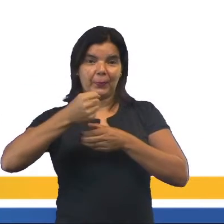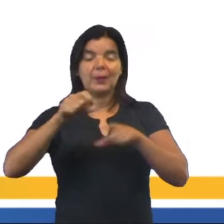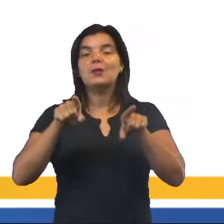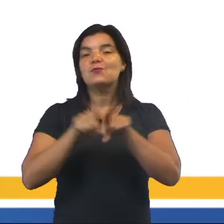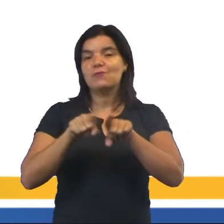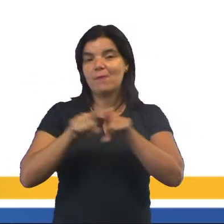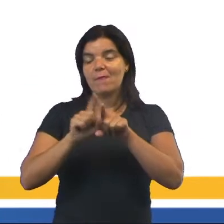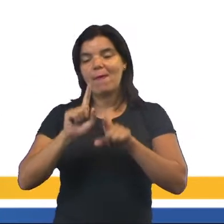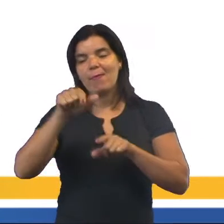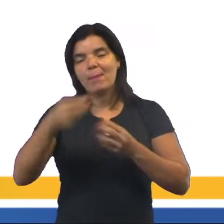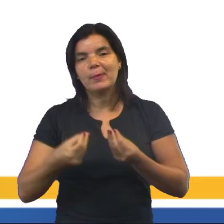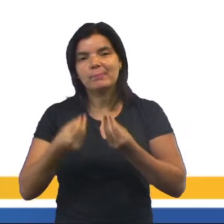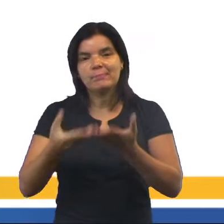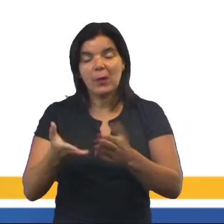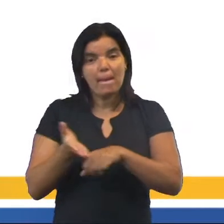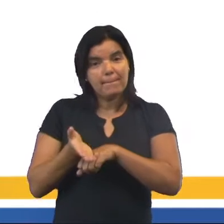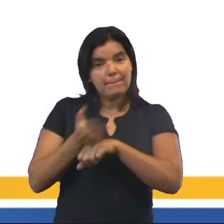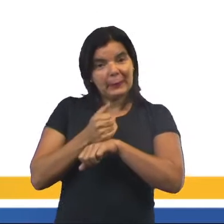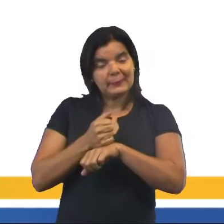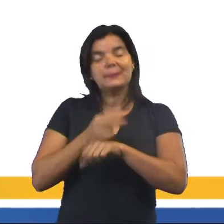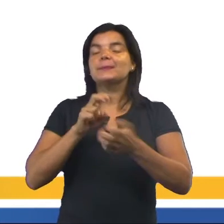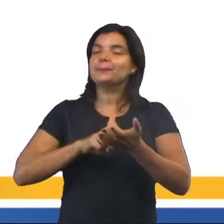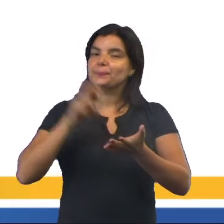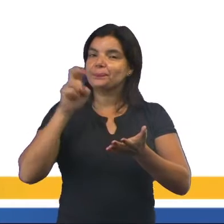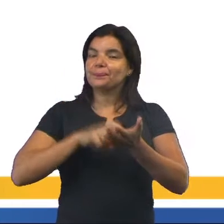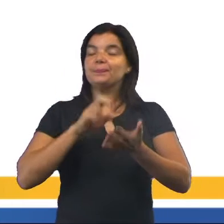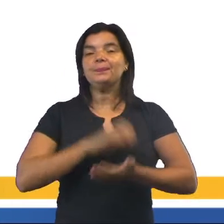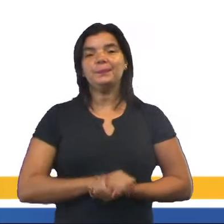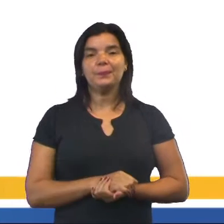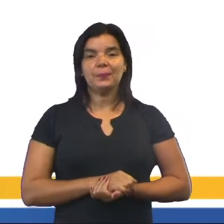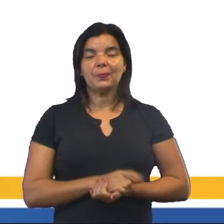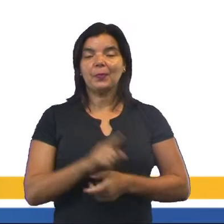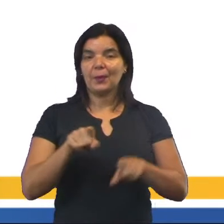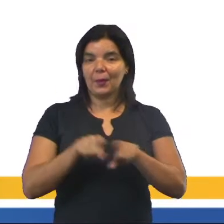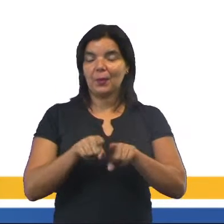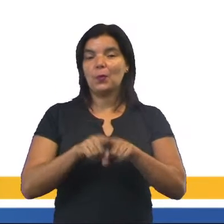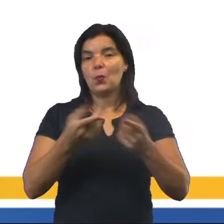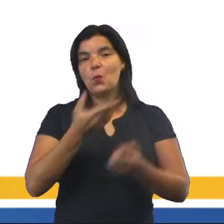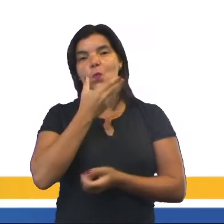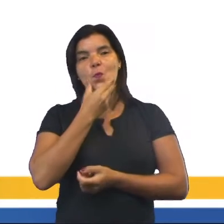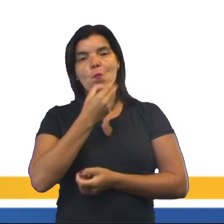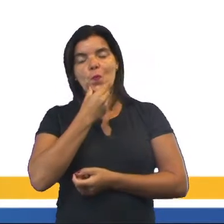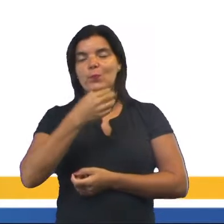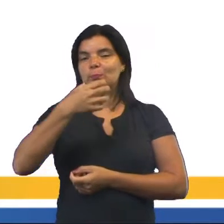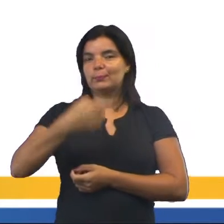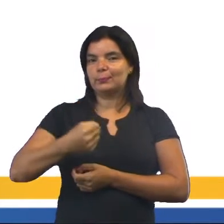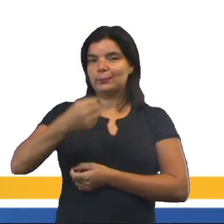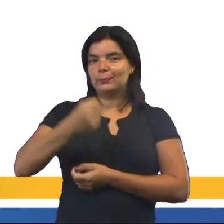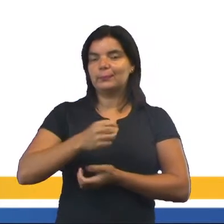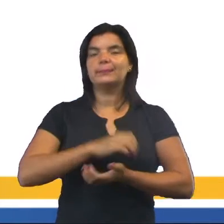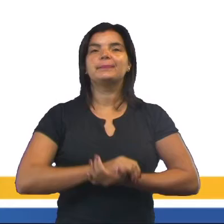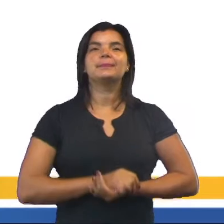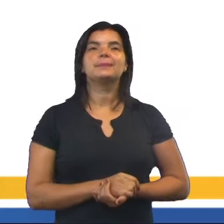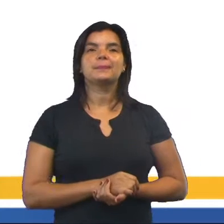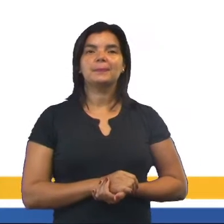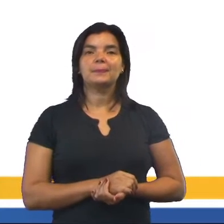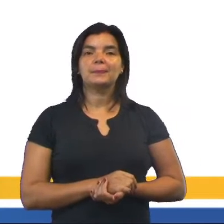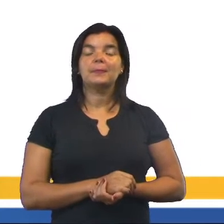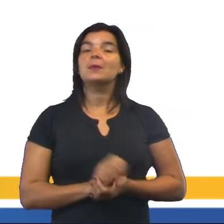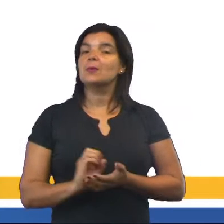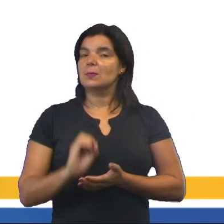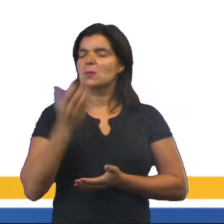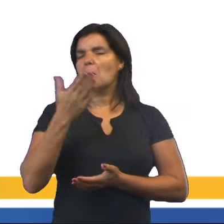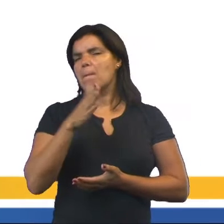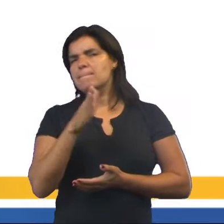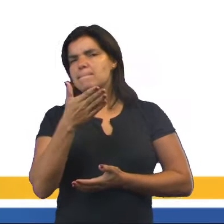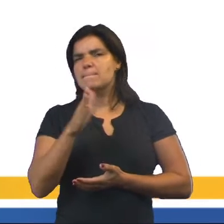garrafas cheias bem cedo de manhã. Então, esse era o milkman, o homem do leite, tá? Isso